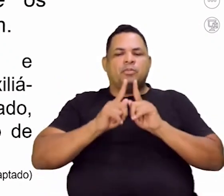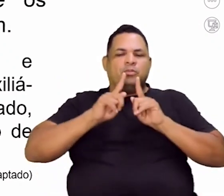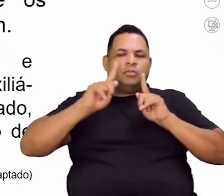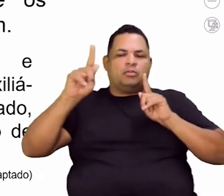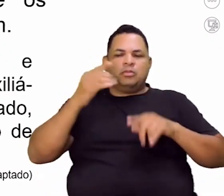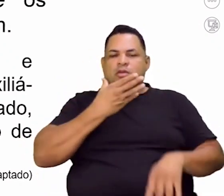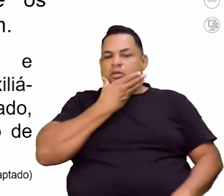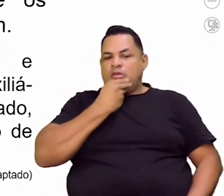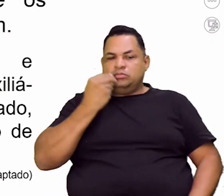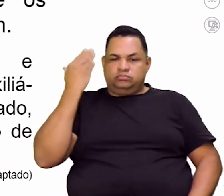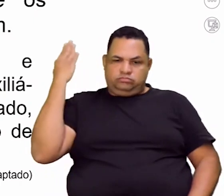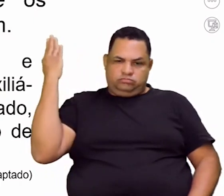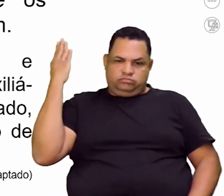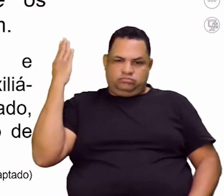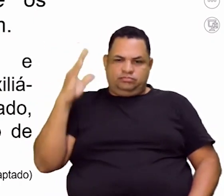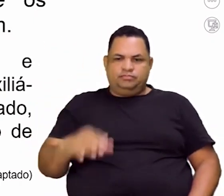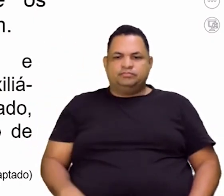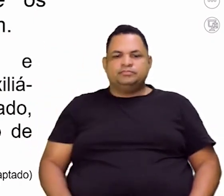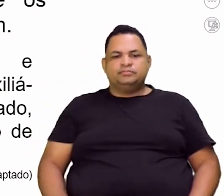Galileu,